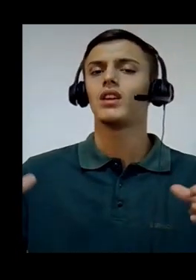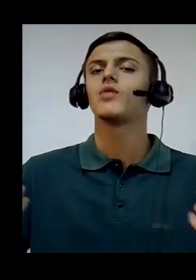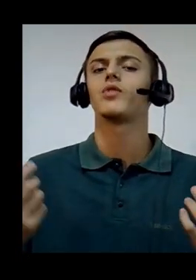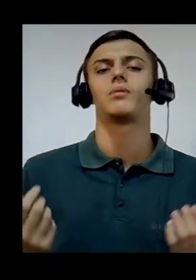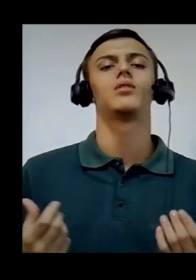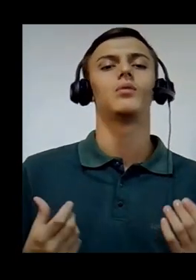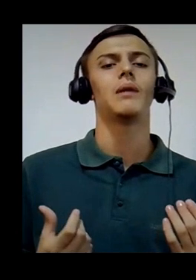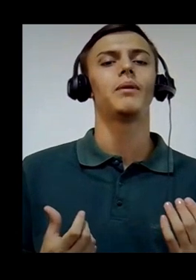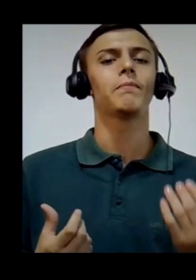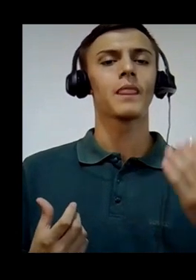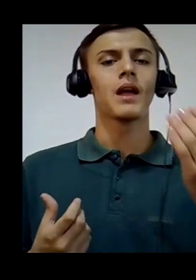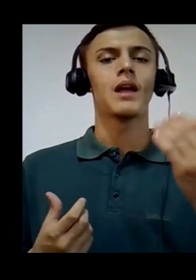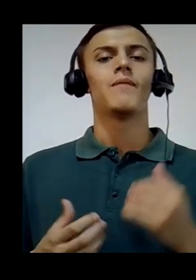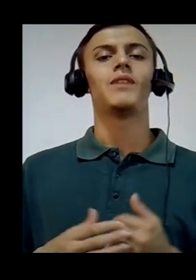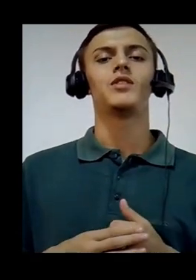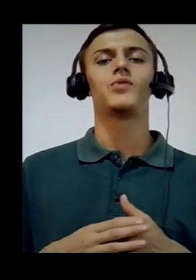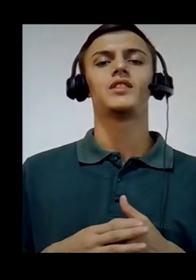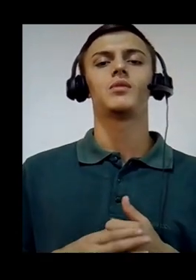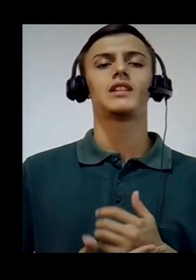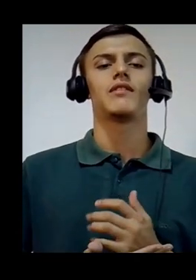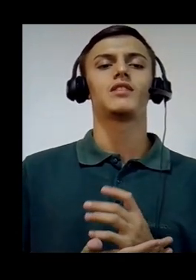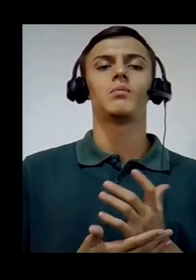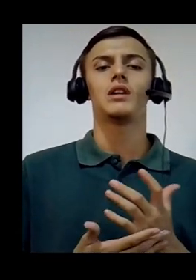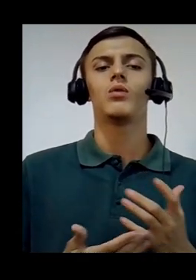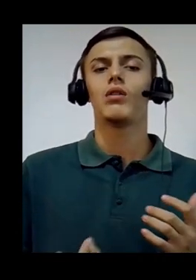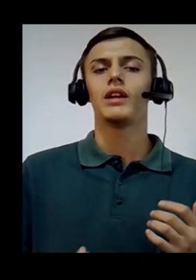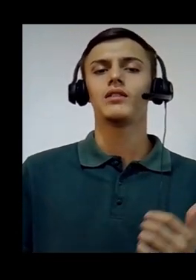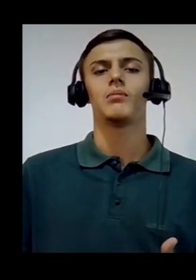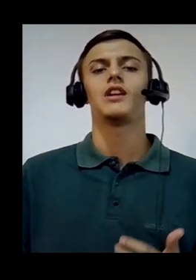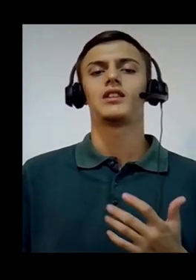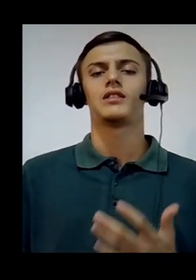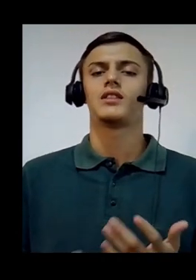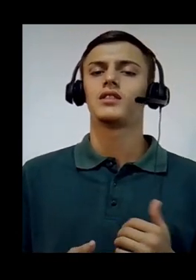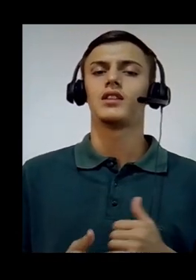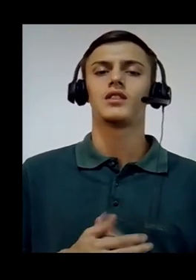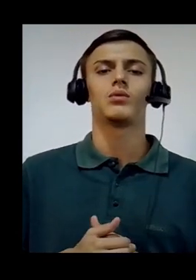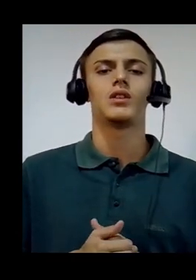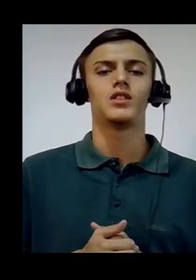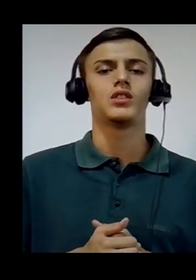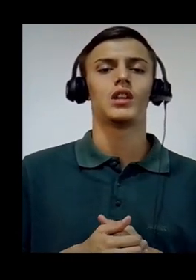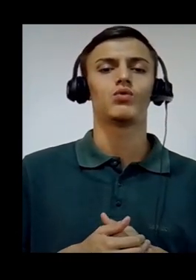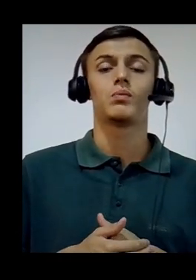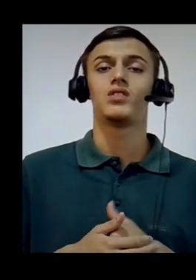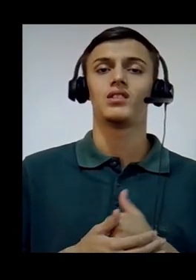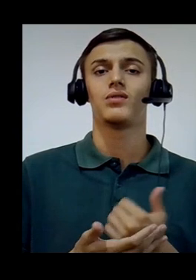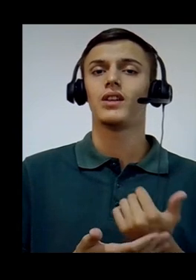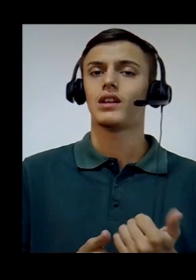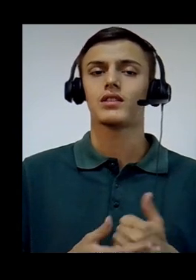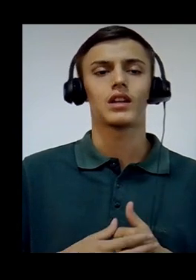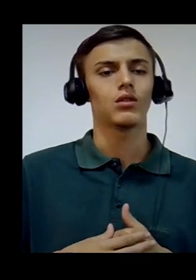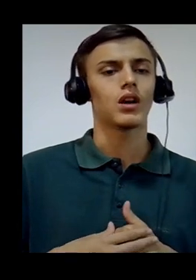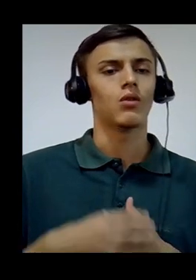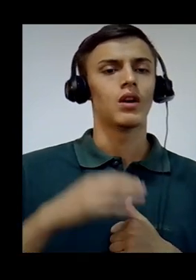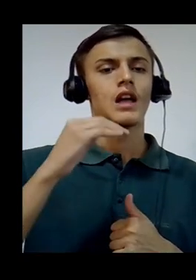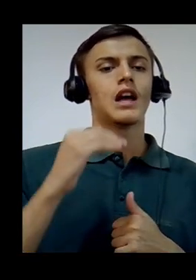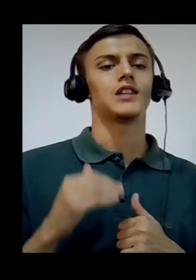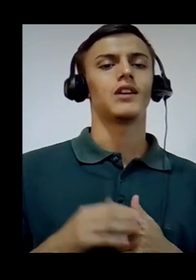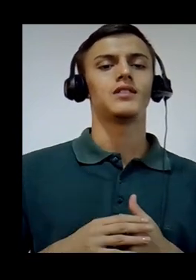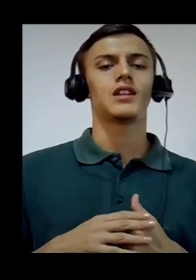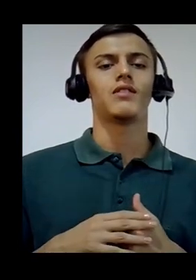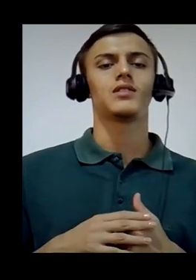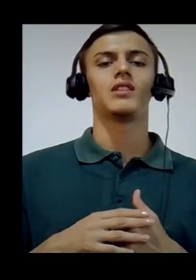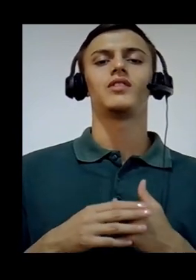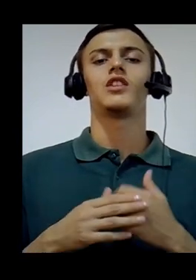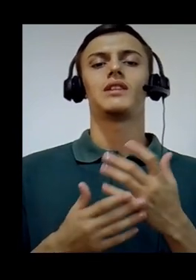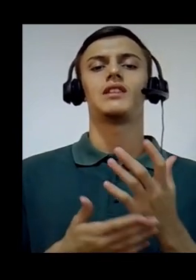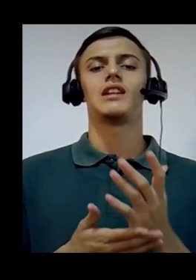mapa ou não tenha a informação do mapa, deve-se fazer uma escavação manual lentamente até ter certeza que não existe nenhum tipo de interferência naquele local. As